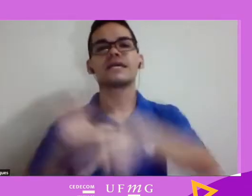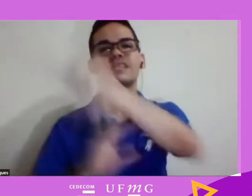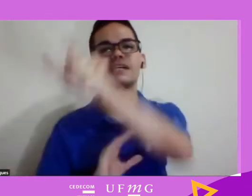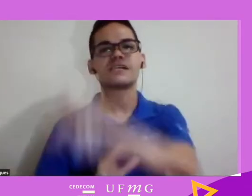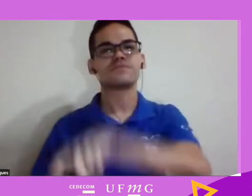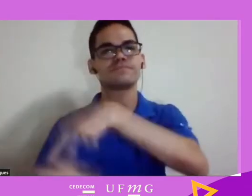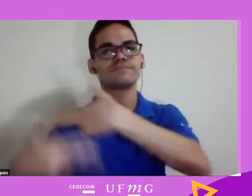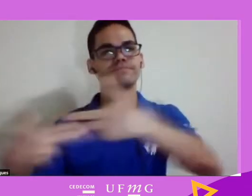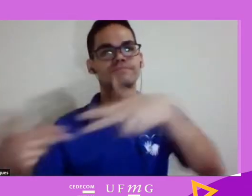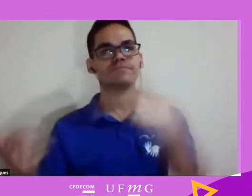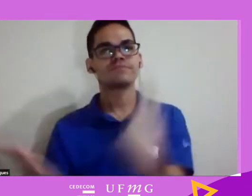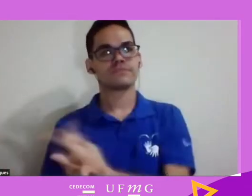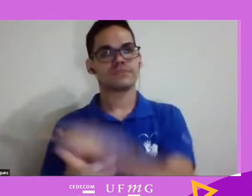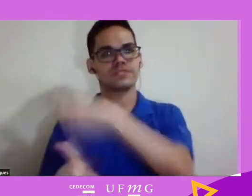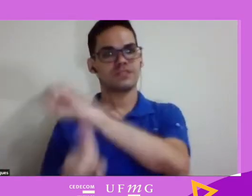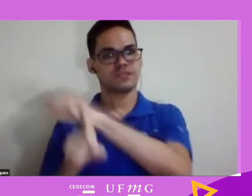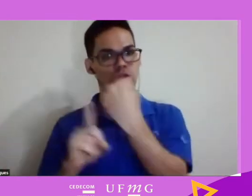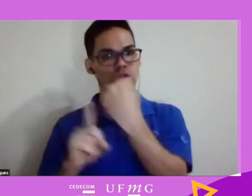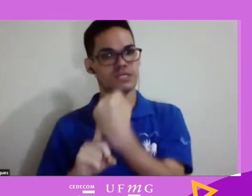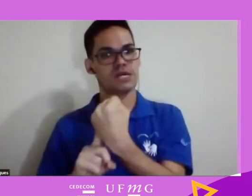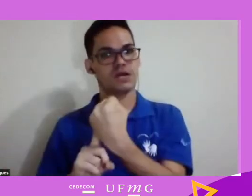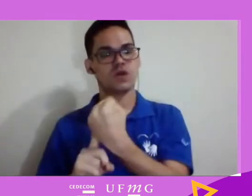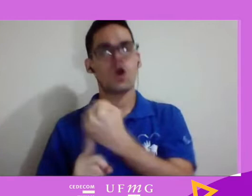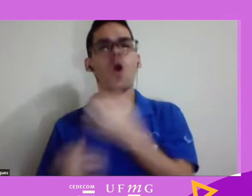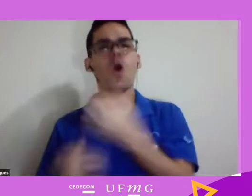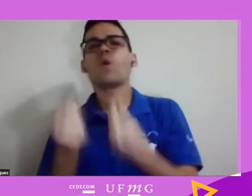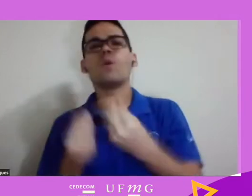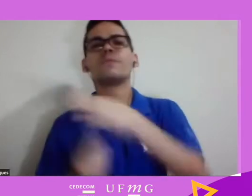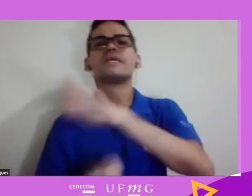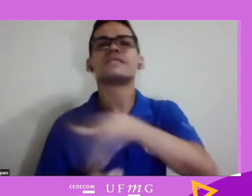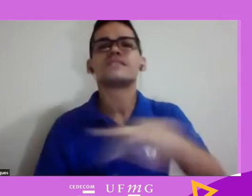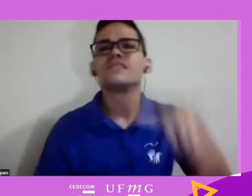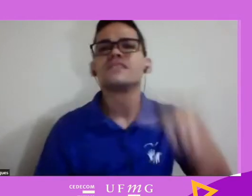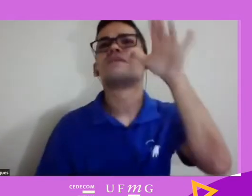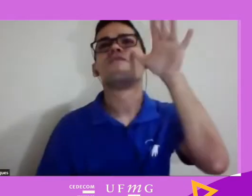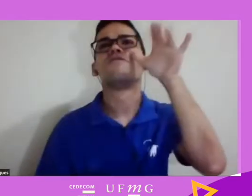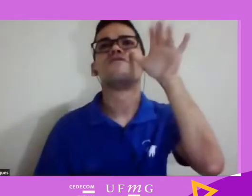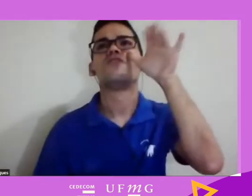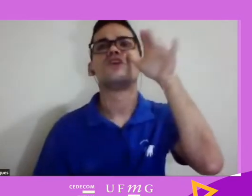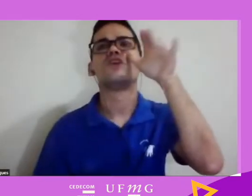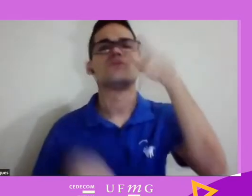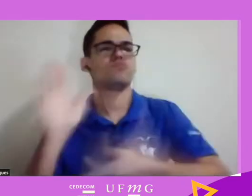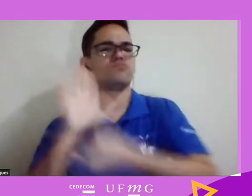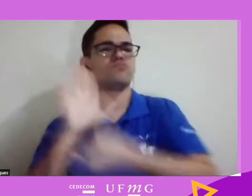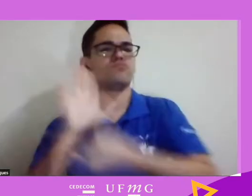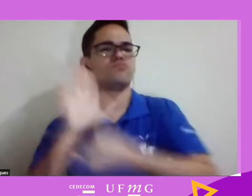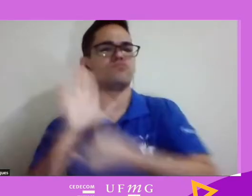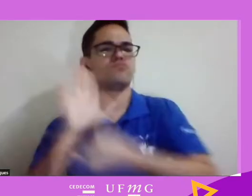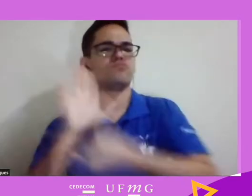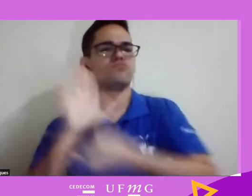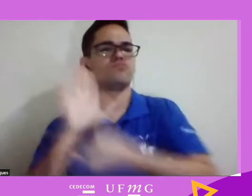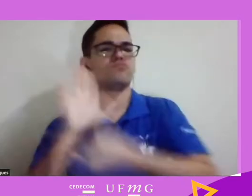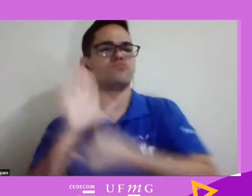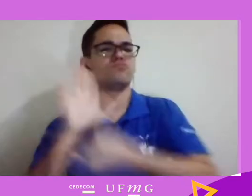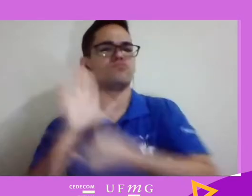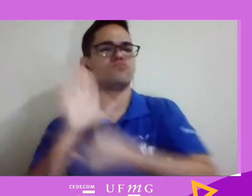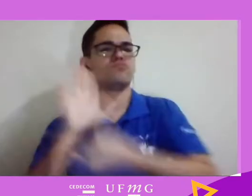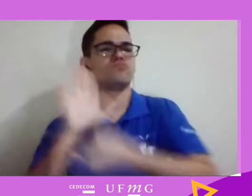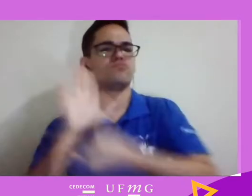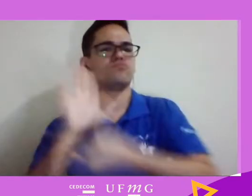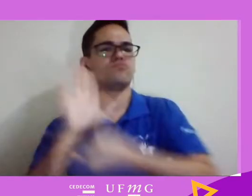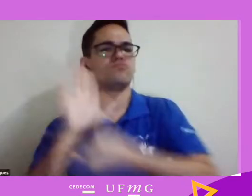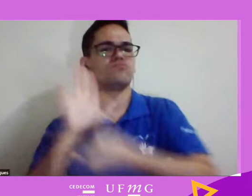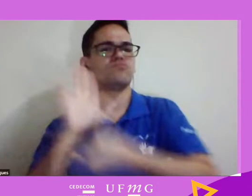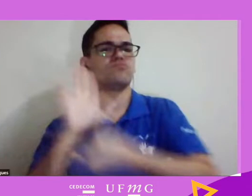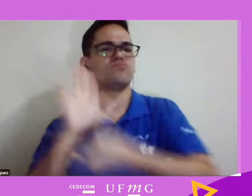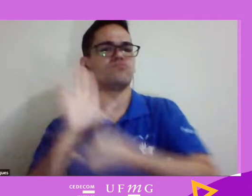consumiam aquele desenho, que já era considerado uma forma de um consumo de uns nativos digitais, que eram